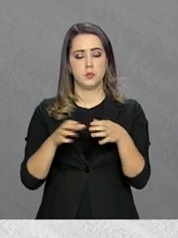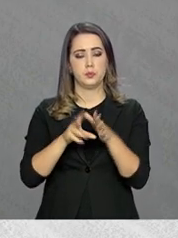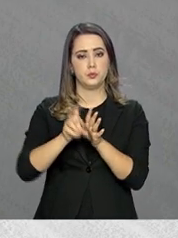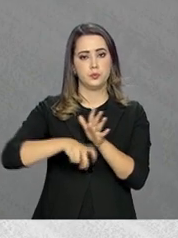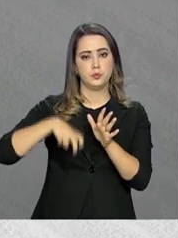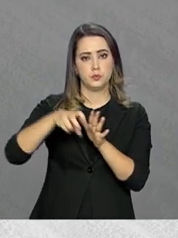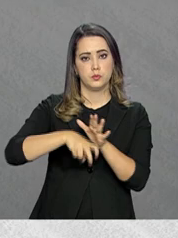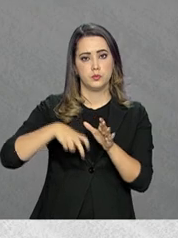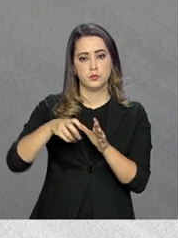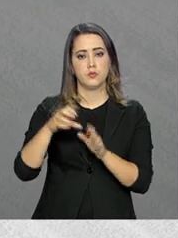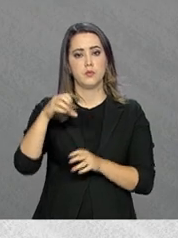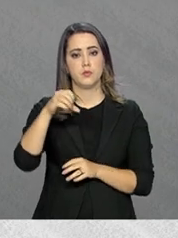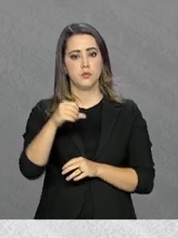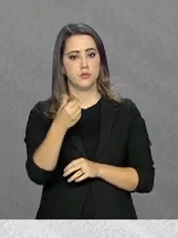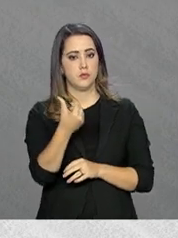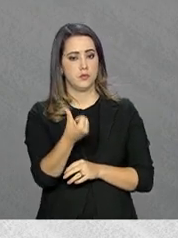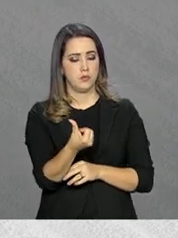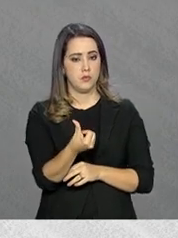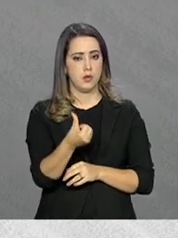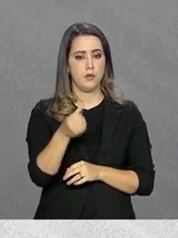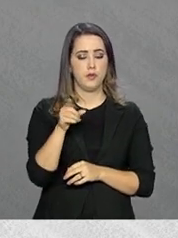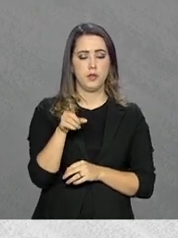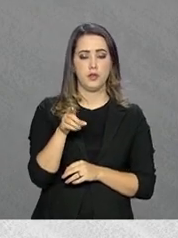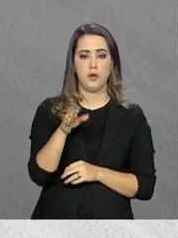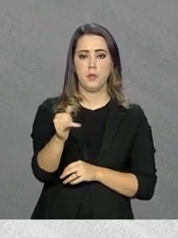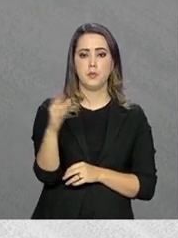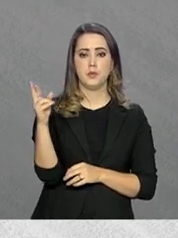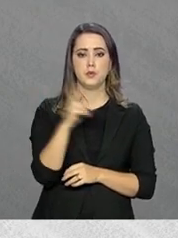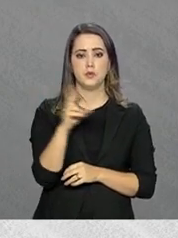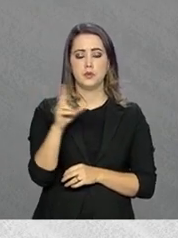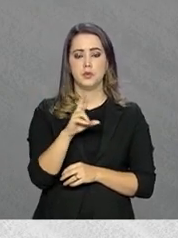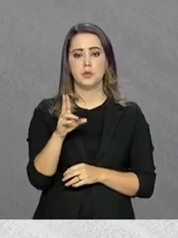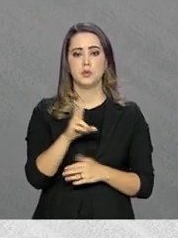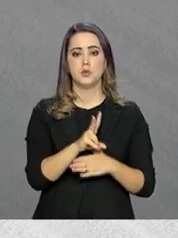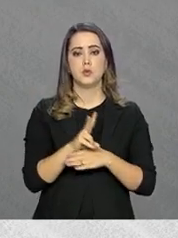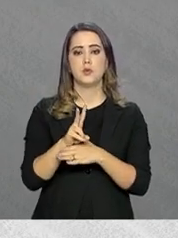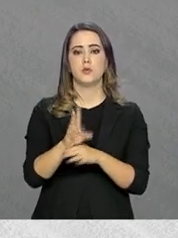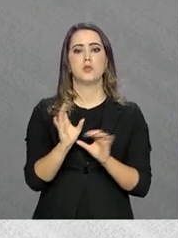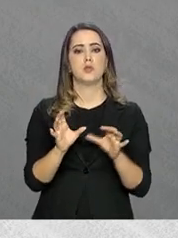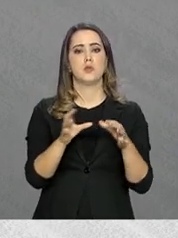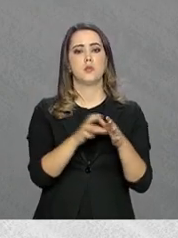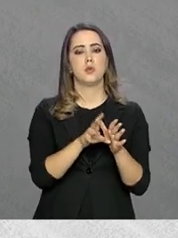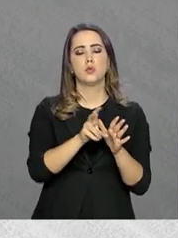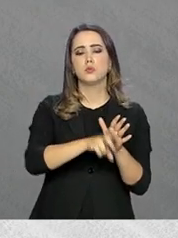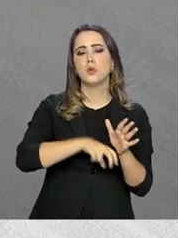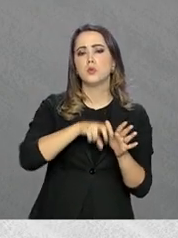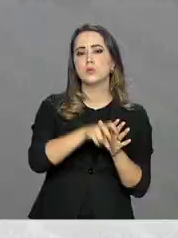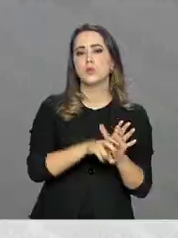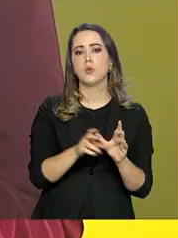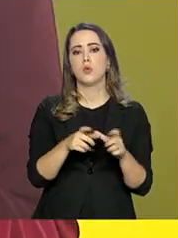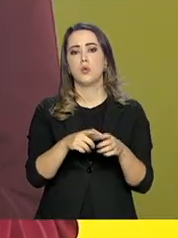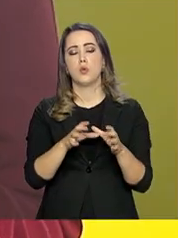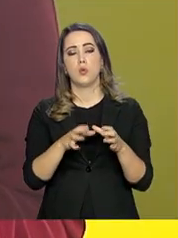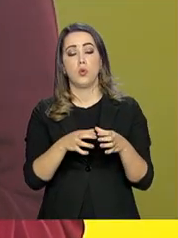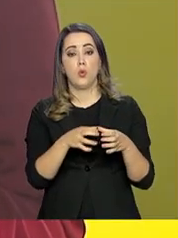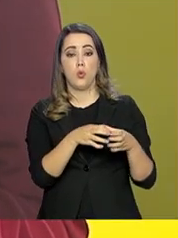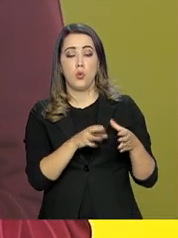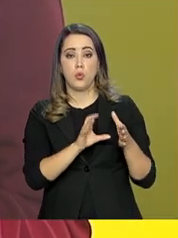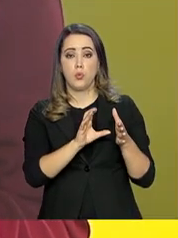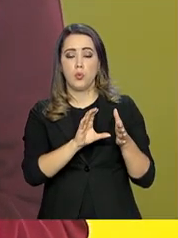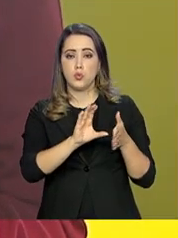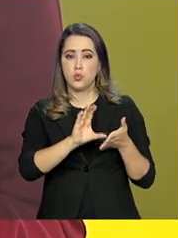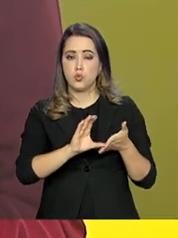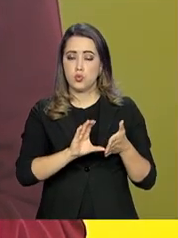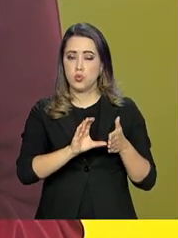e 91 bilhões de reais serão emprestados a produtores e cooperativas a safra do